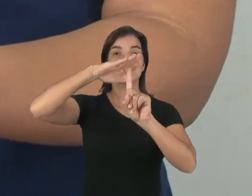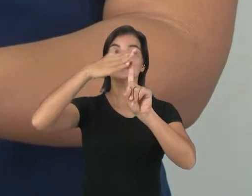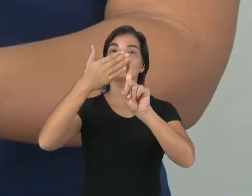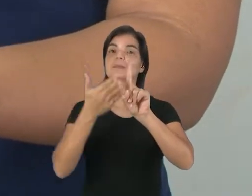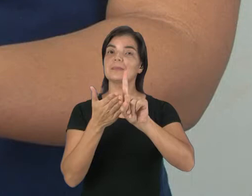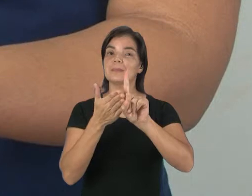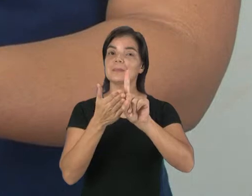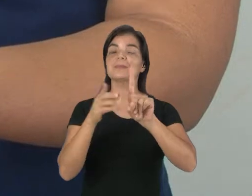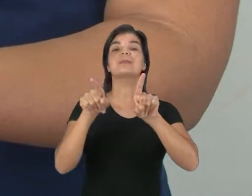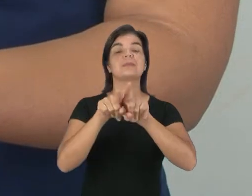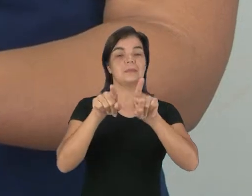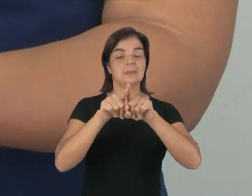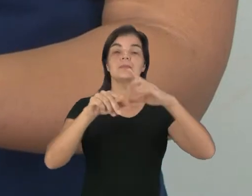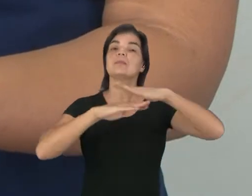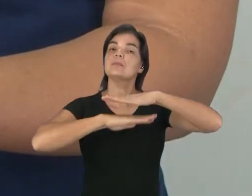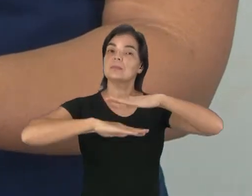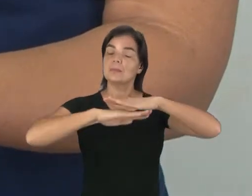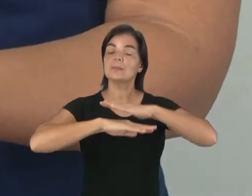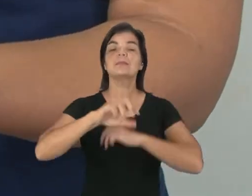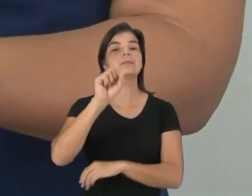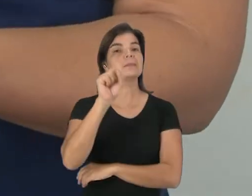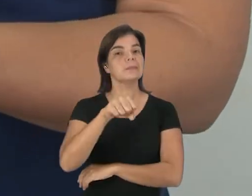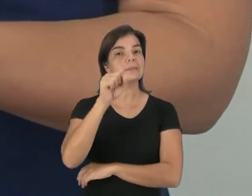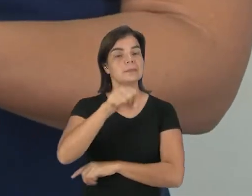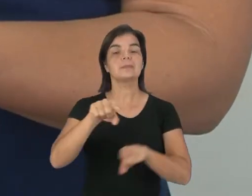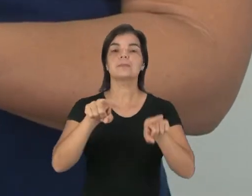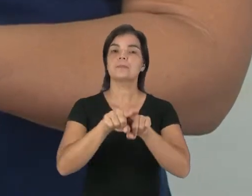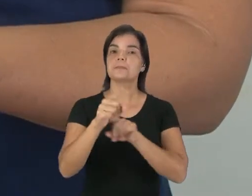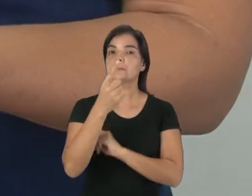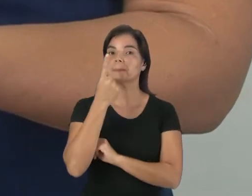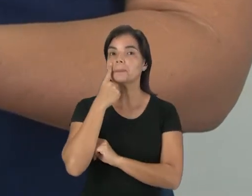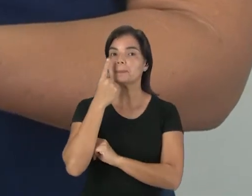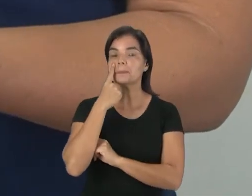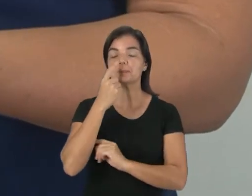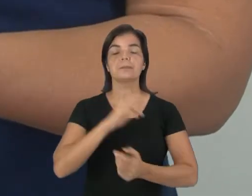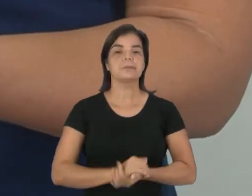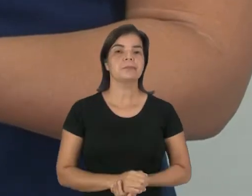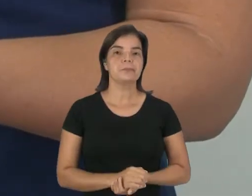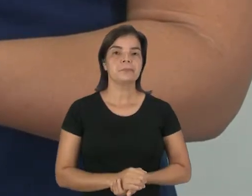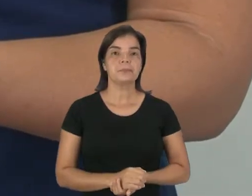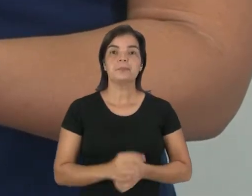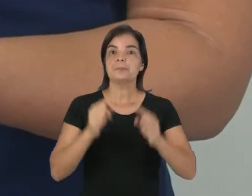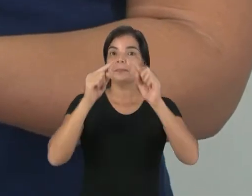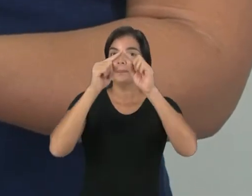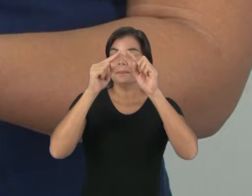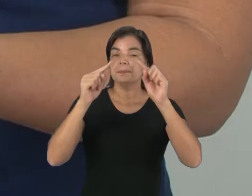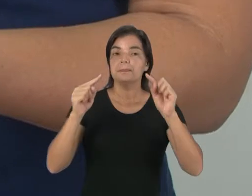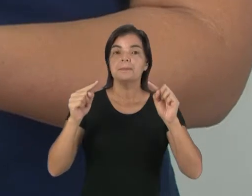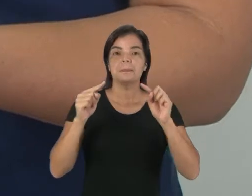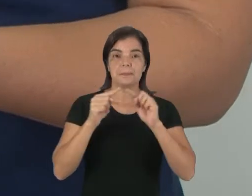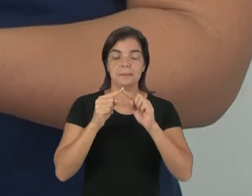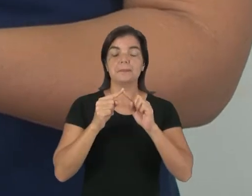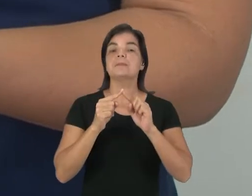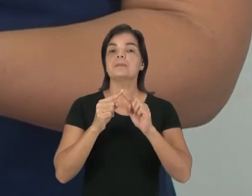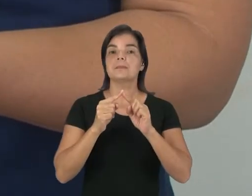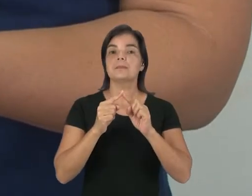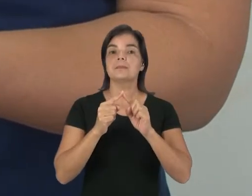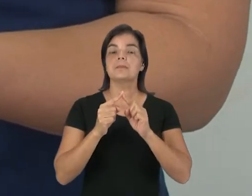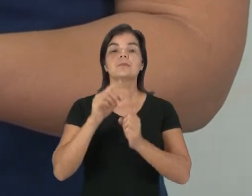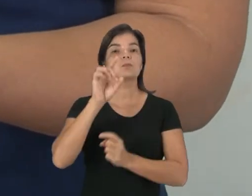tem base? Sim, ela também possui uma base. Olhem só. E nas pirâmides em especial,